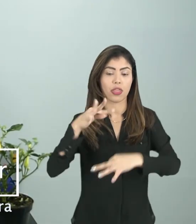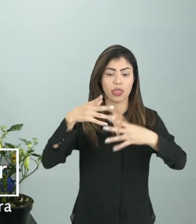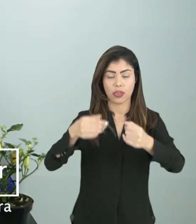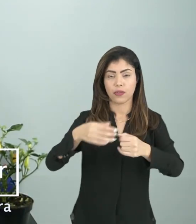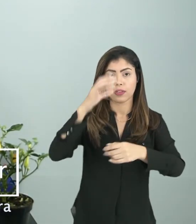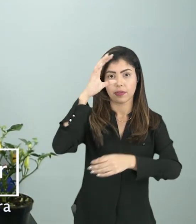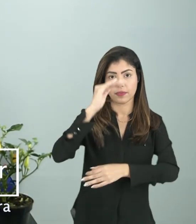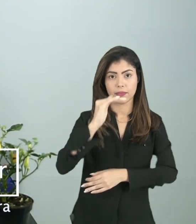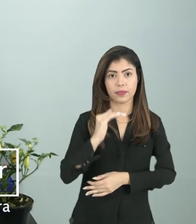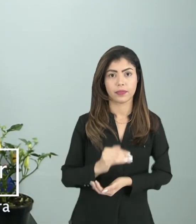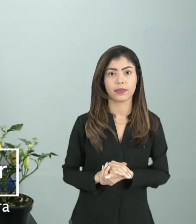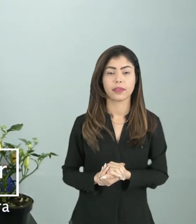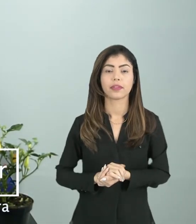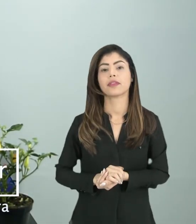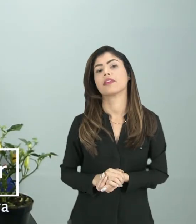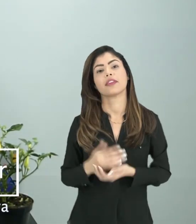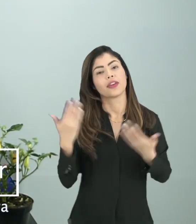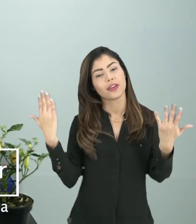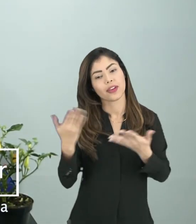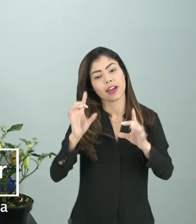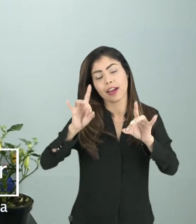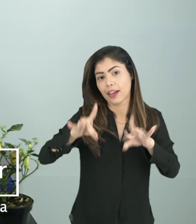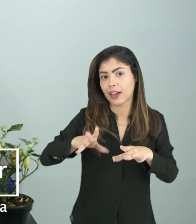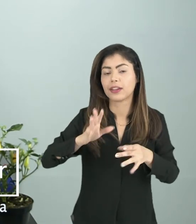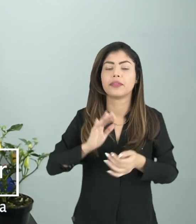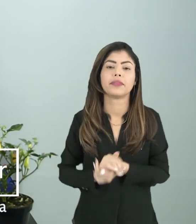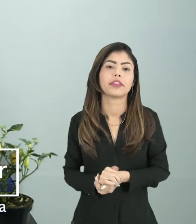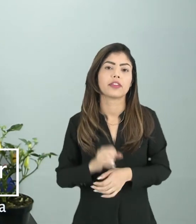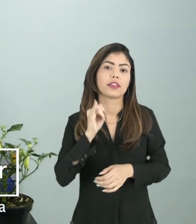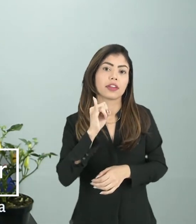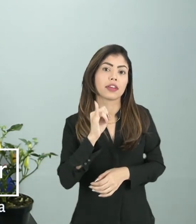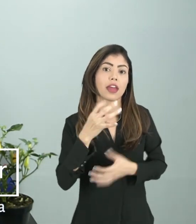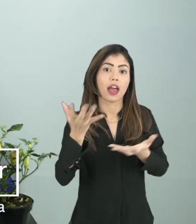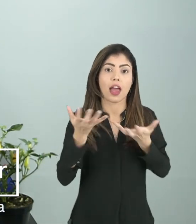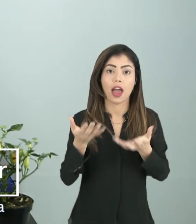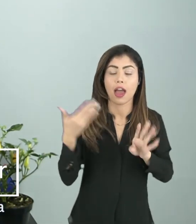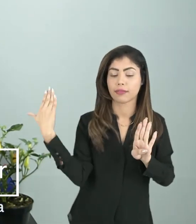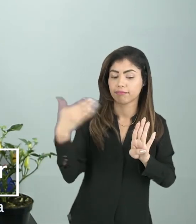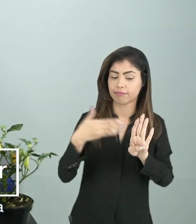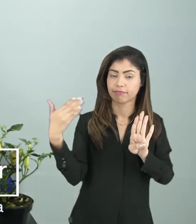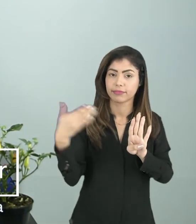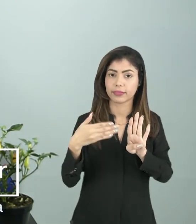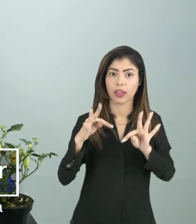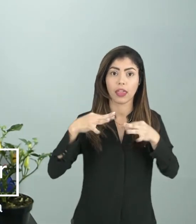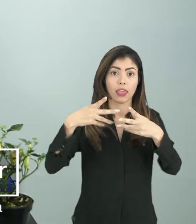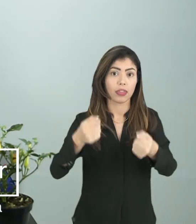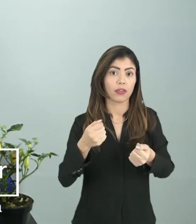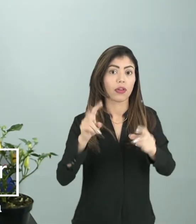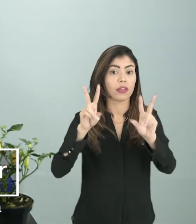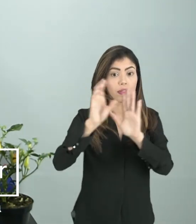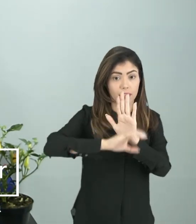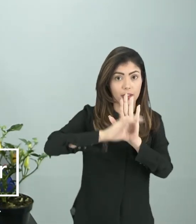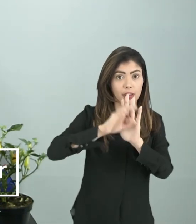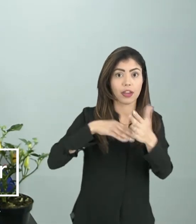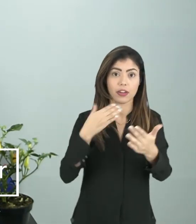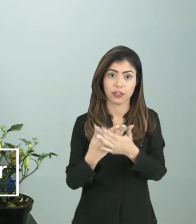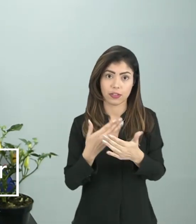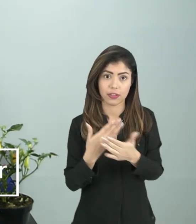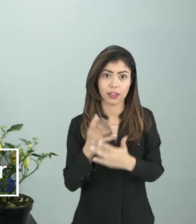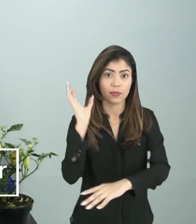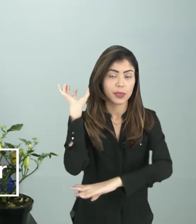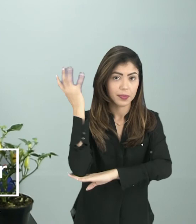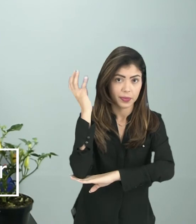partes. E aí, por hoje é só. Se vocês quiserem acessar todo esse conteúdo que nós estudamos sobre